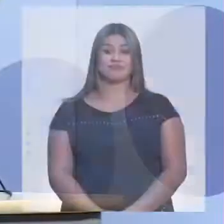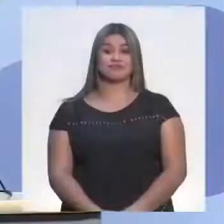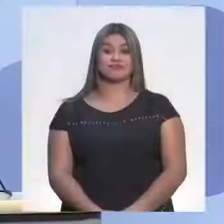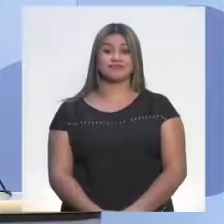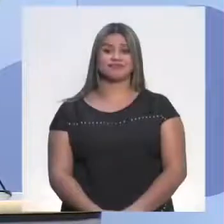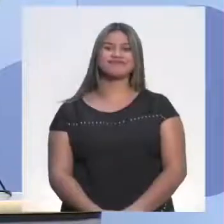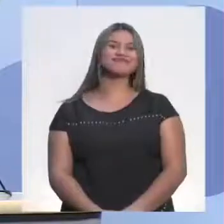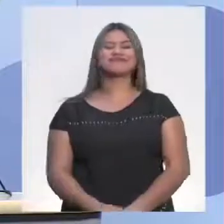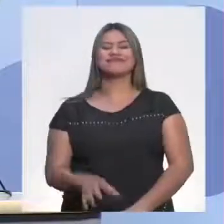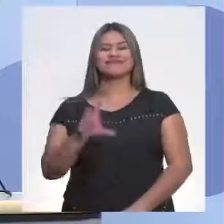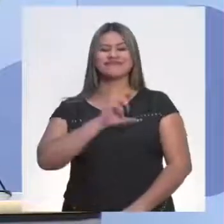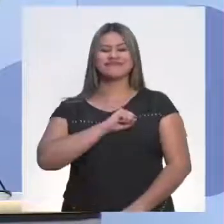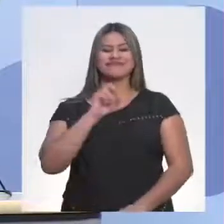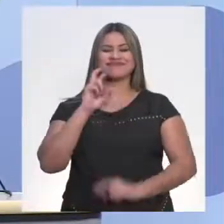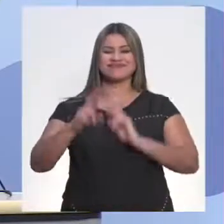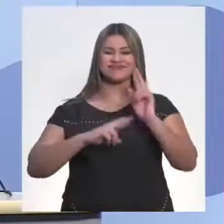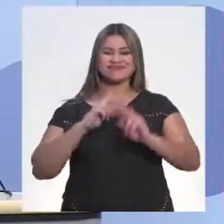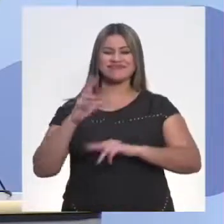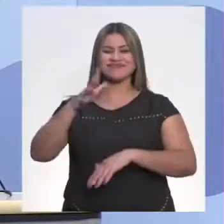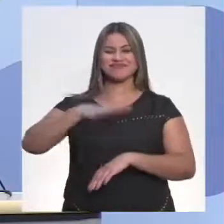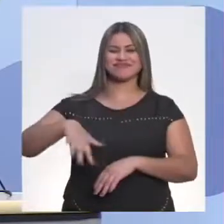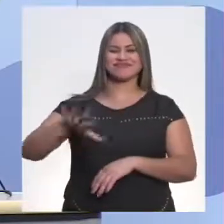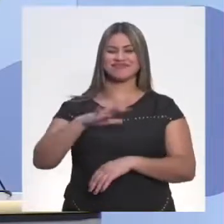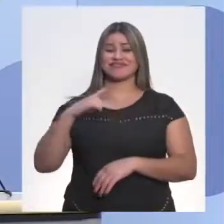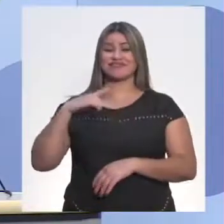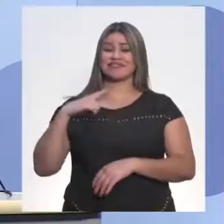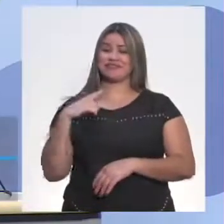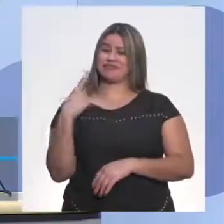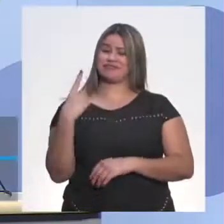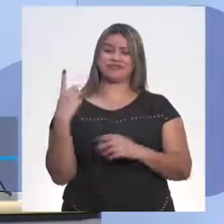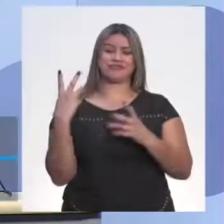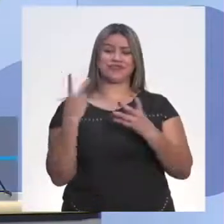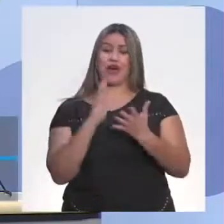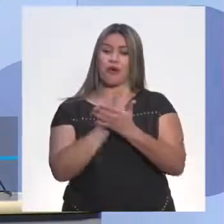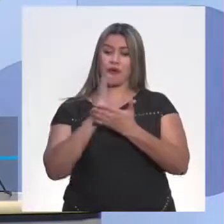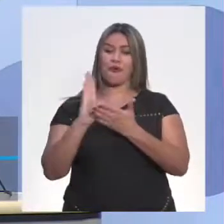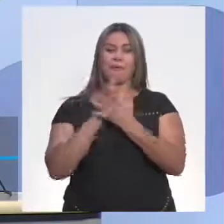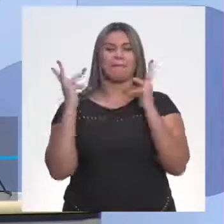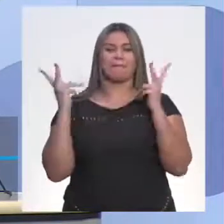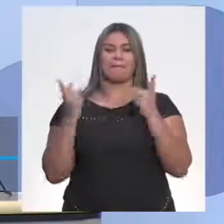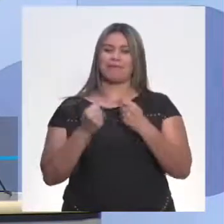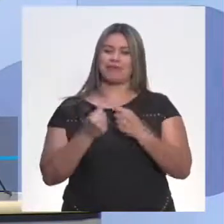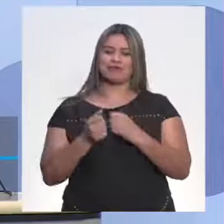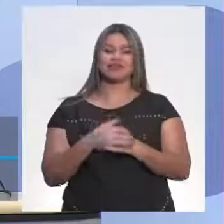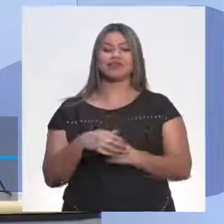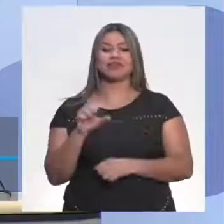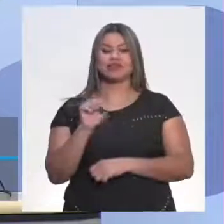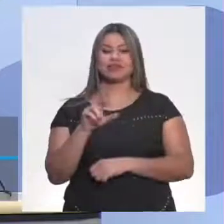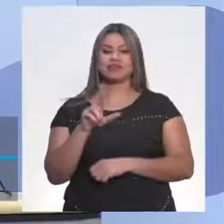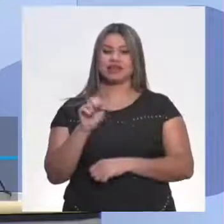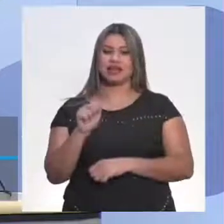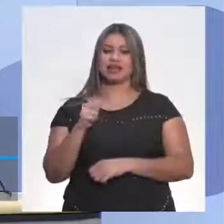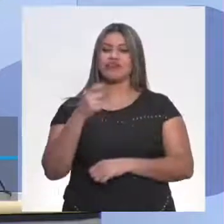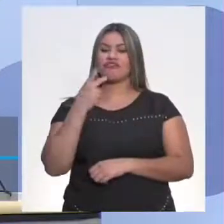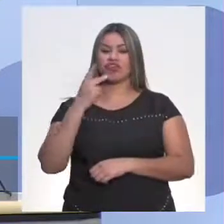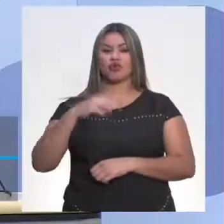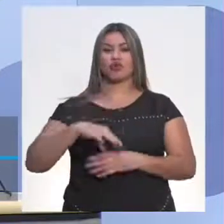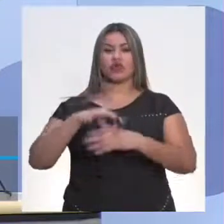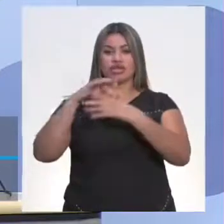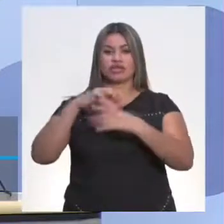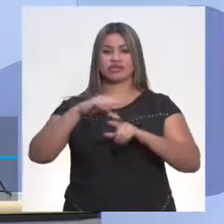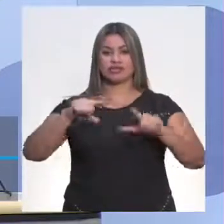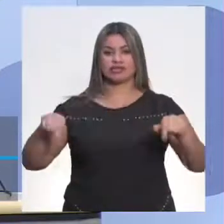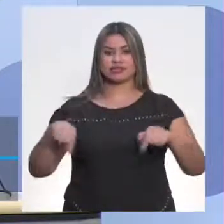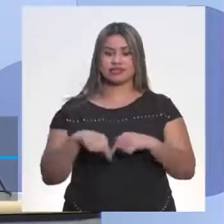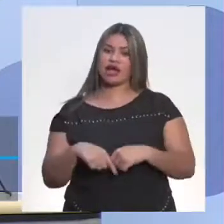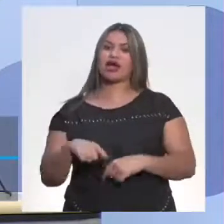gente adorei as respostas de vocês aqui teve umas apenas maravilhosas é a Sara falou sobre líder de sala né